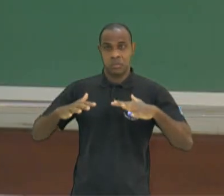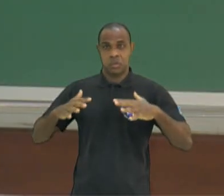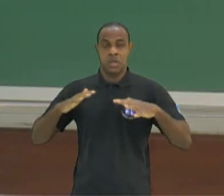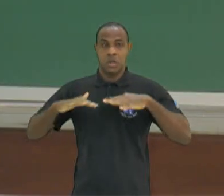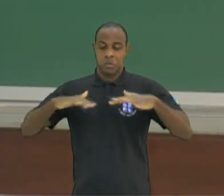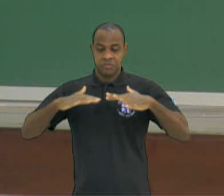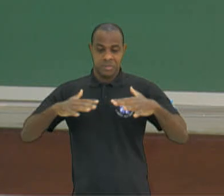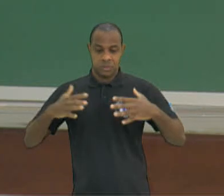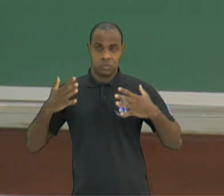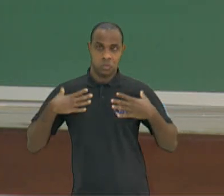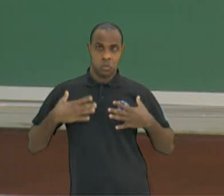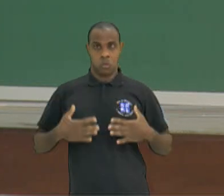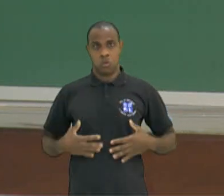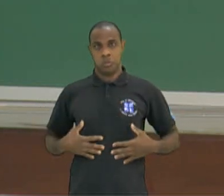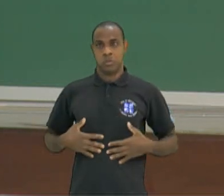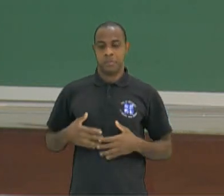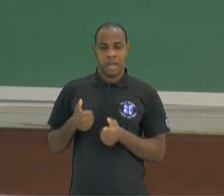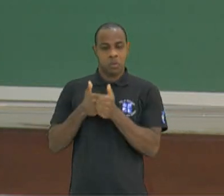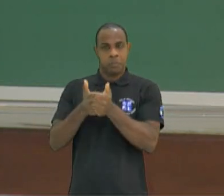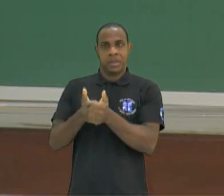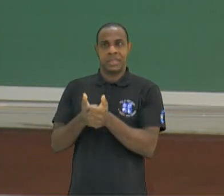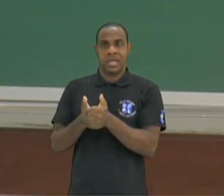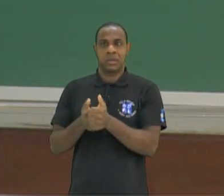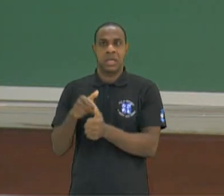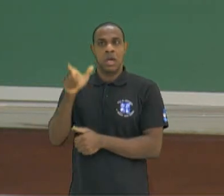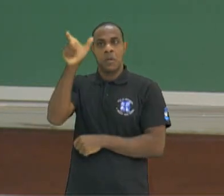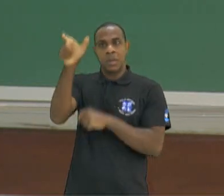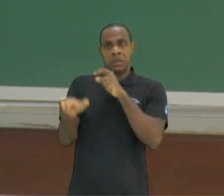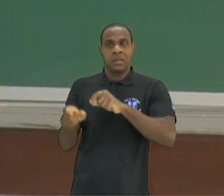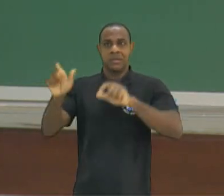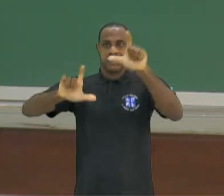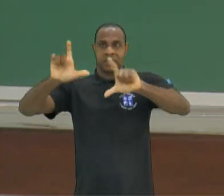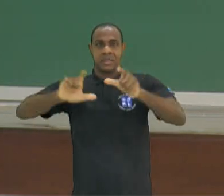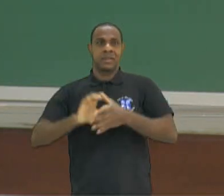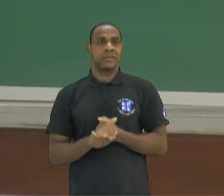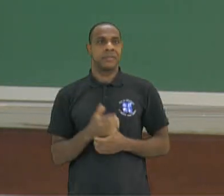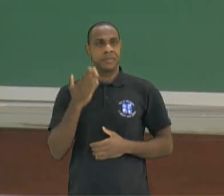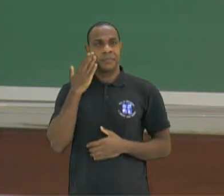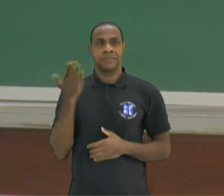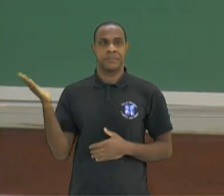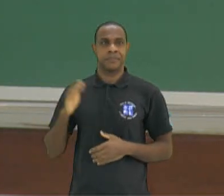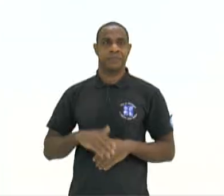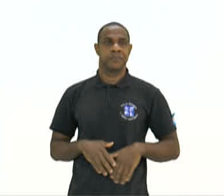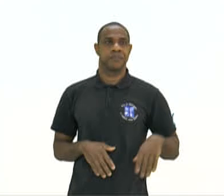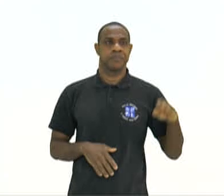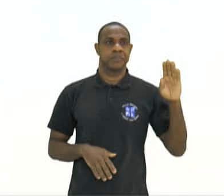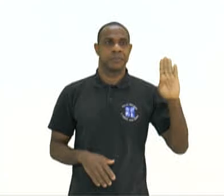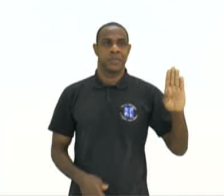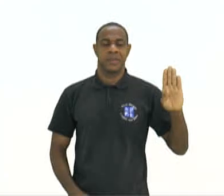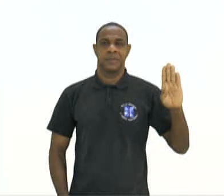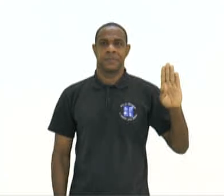da tela. That's not as much as real game of tennis, but it means a respectable